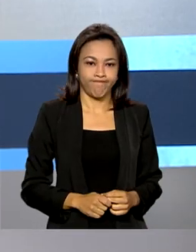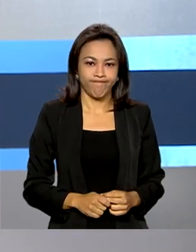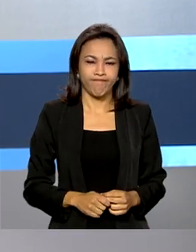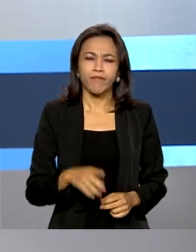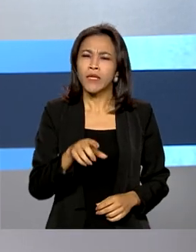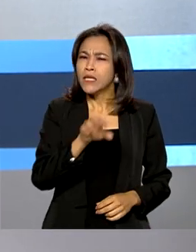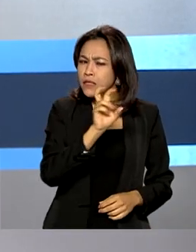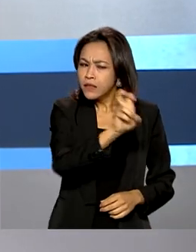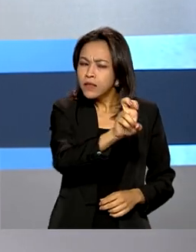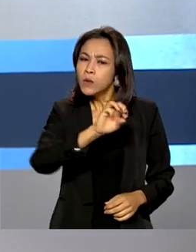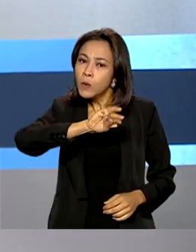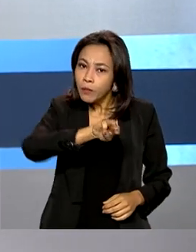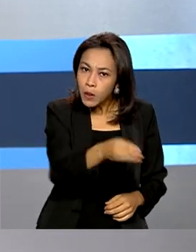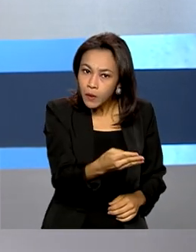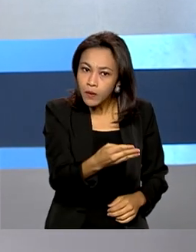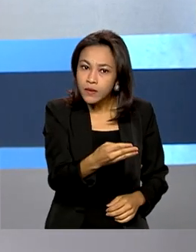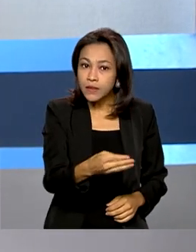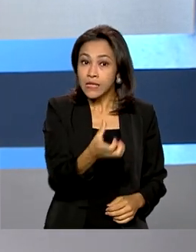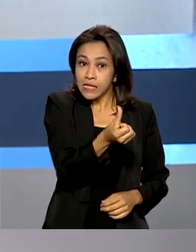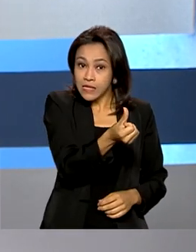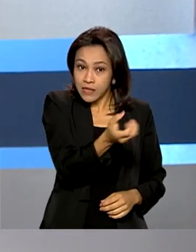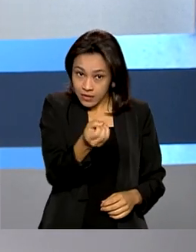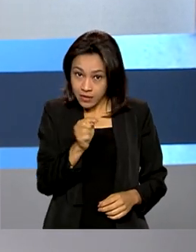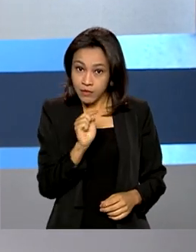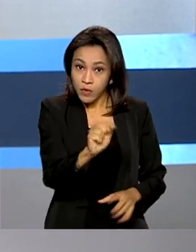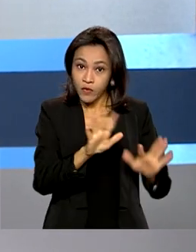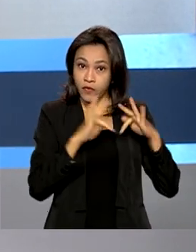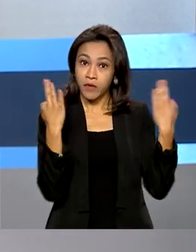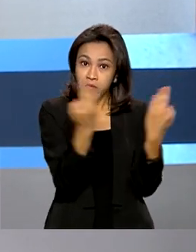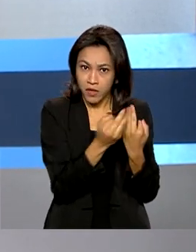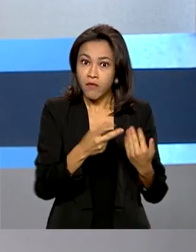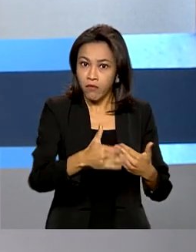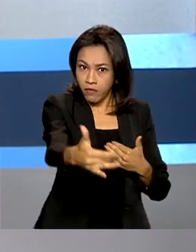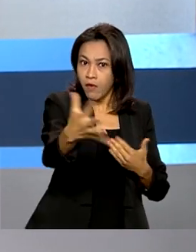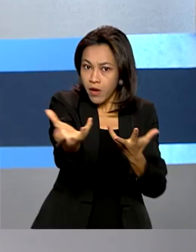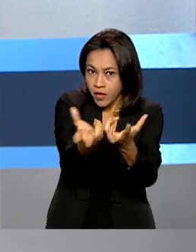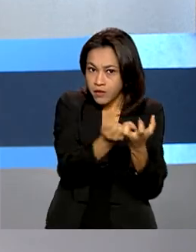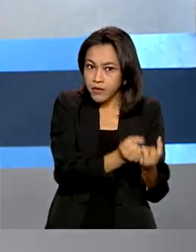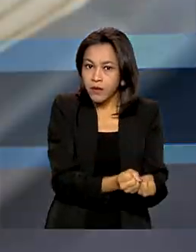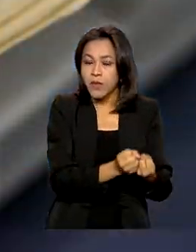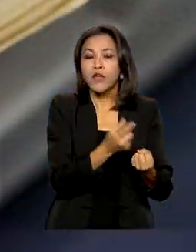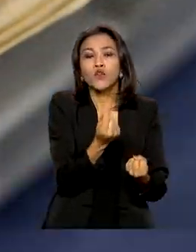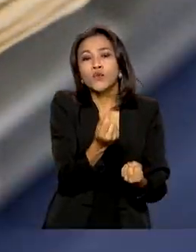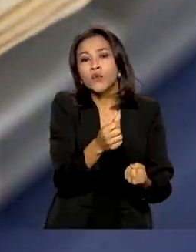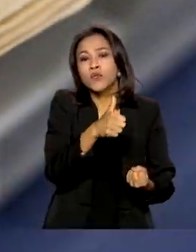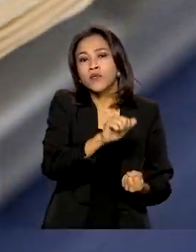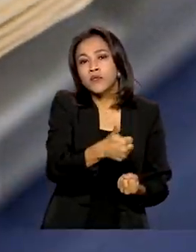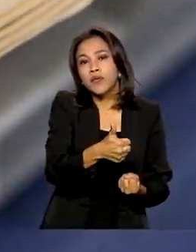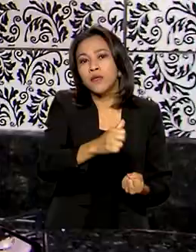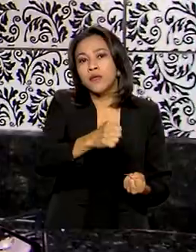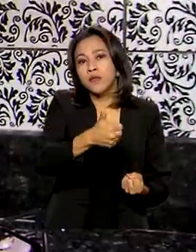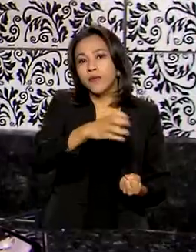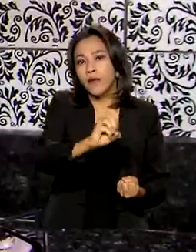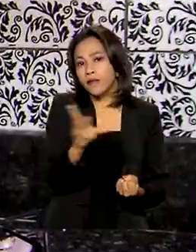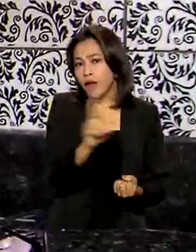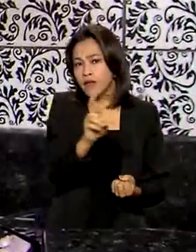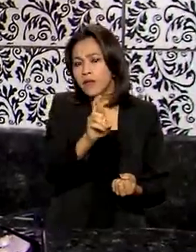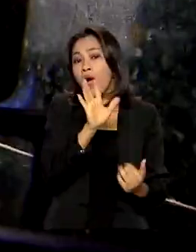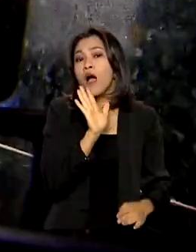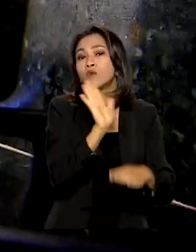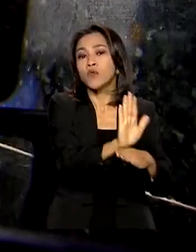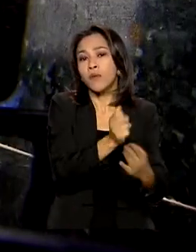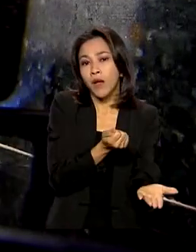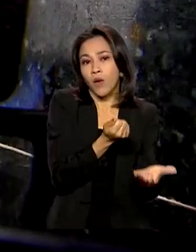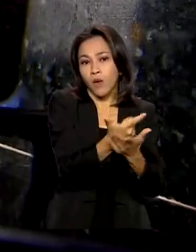há cerca de cinco milhões e seiscentos mil famílias vão receber r$ 110 de ajuda para a compra do